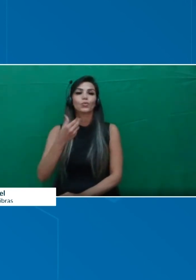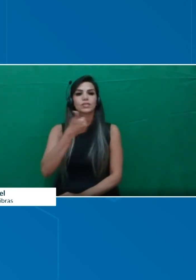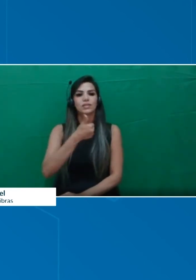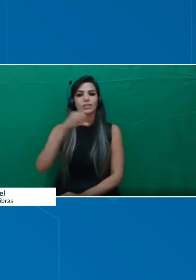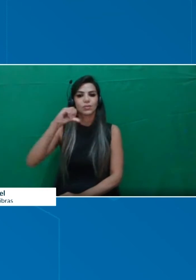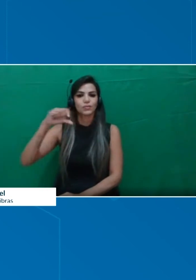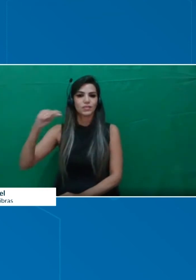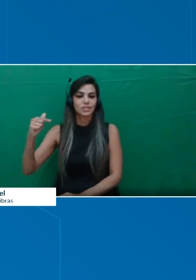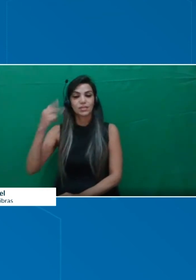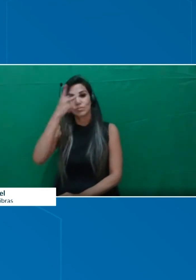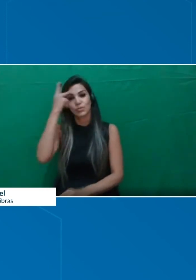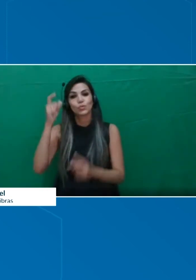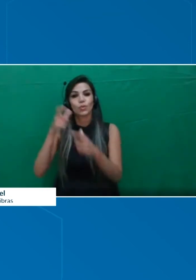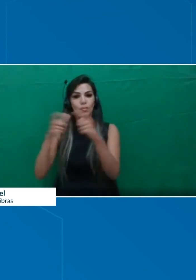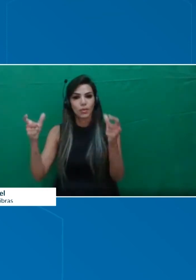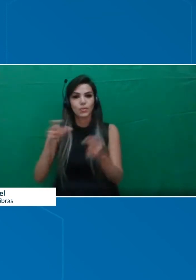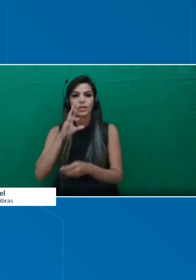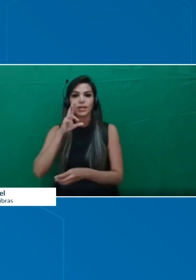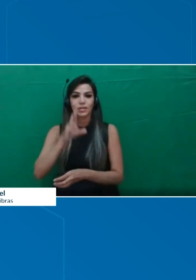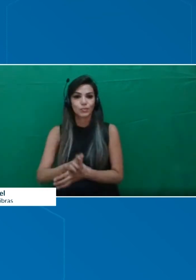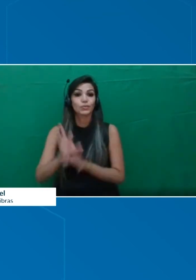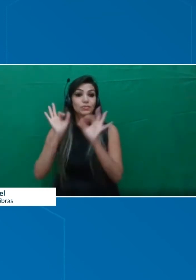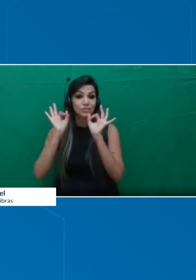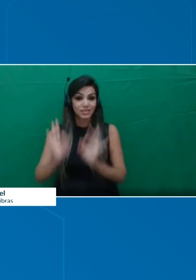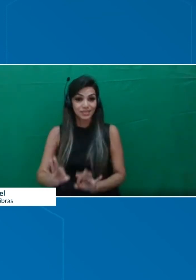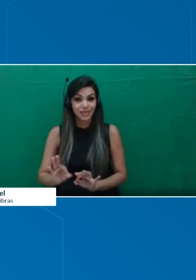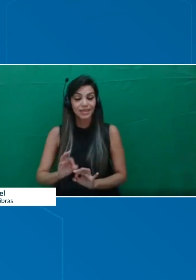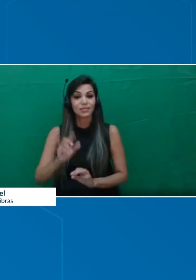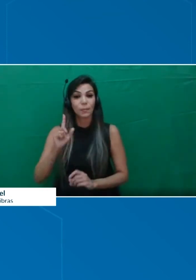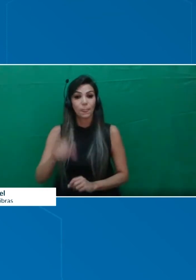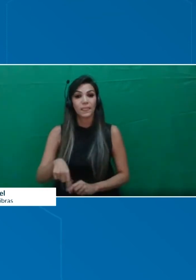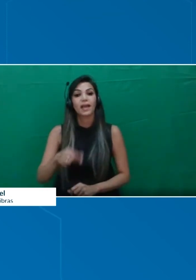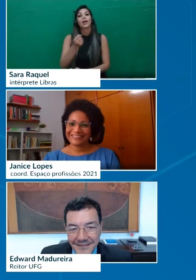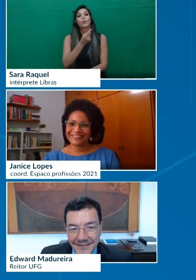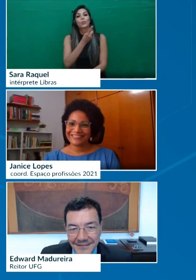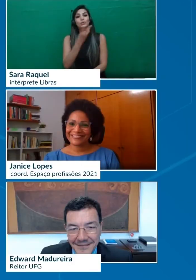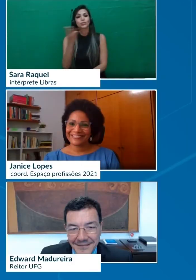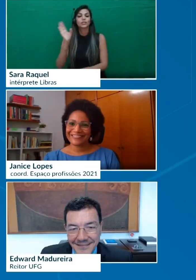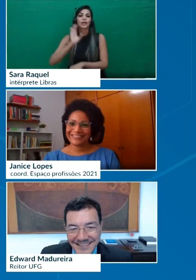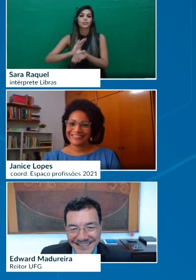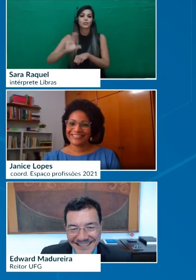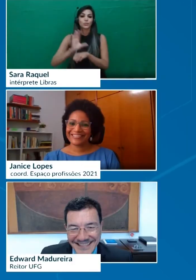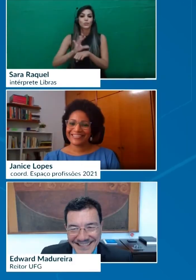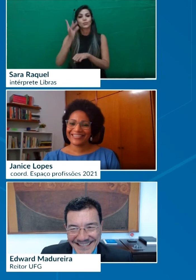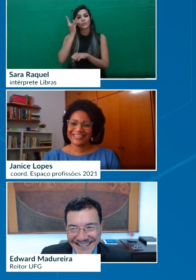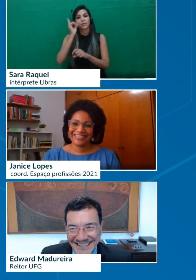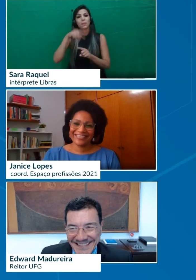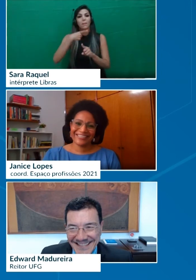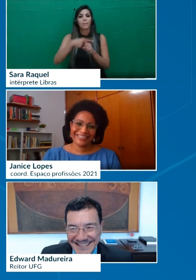197? A maioria das pessoas foi na resposta certa. Professora Janice, sabe qual é a resposta certa?